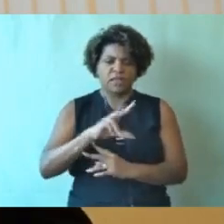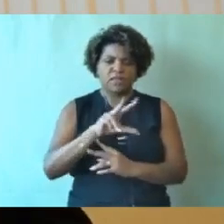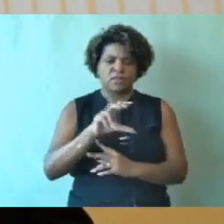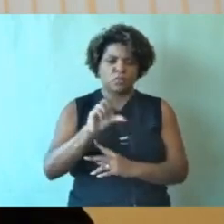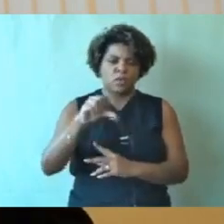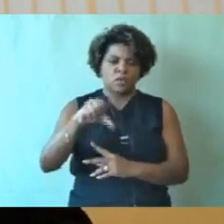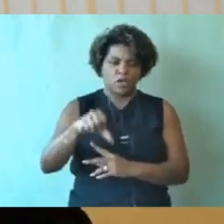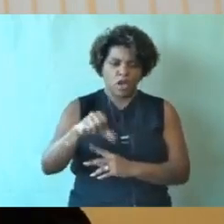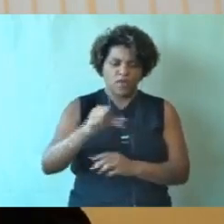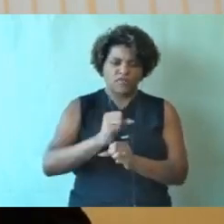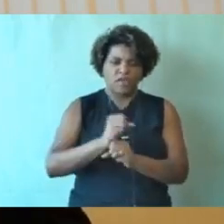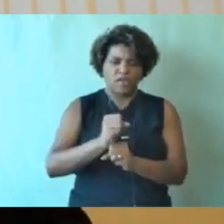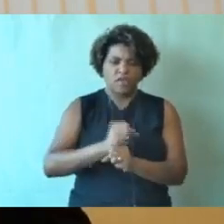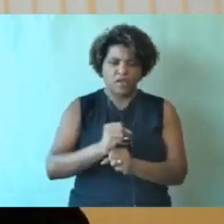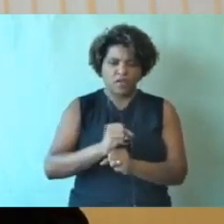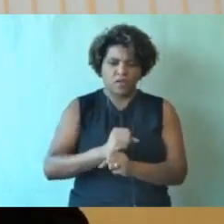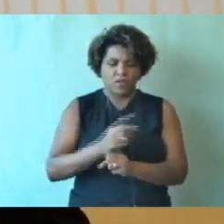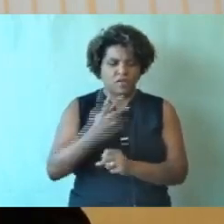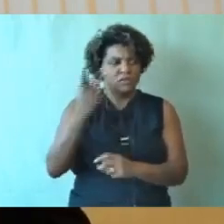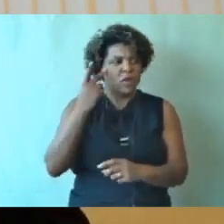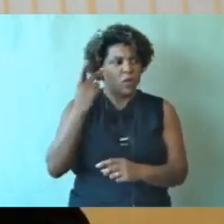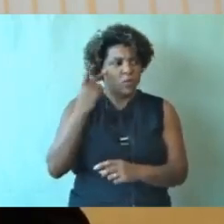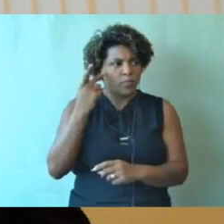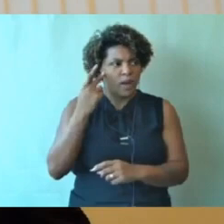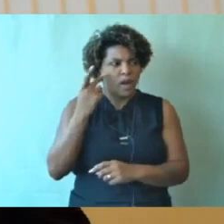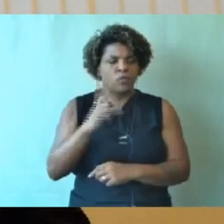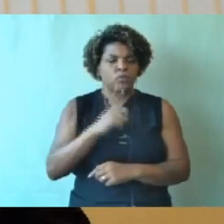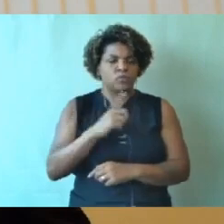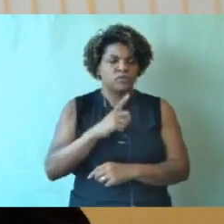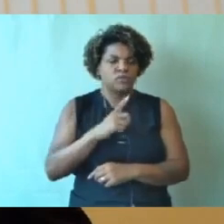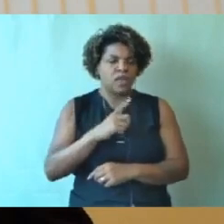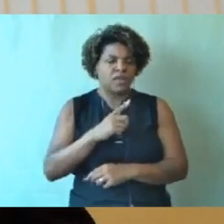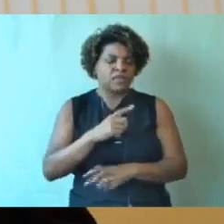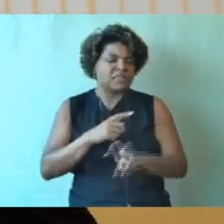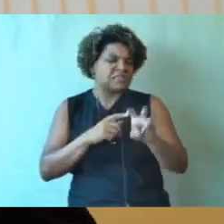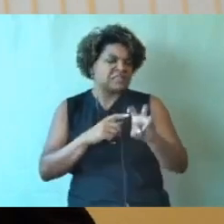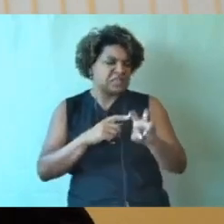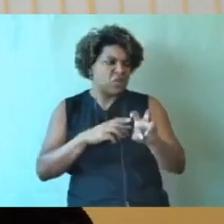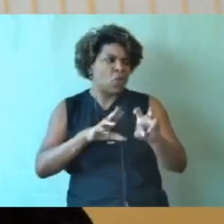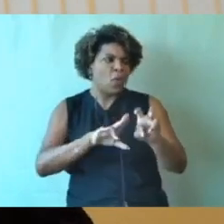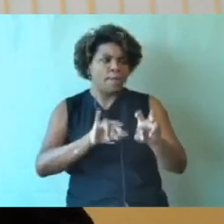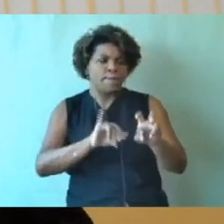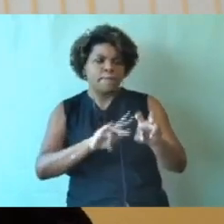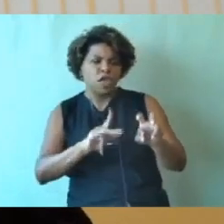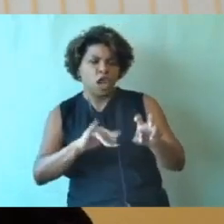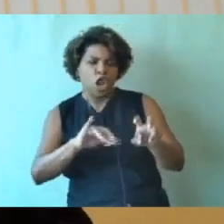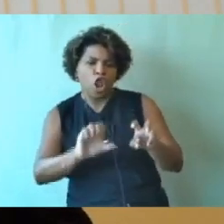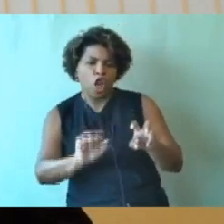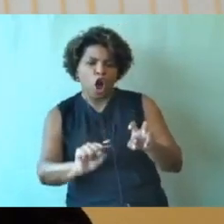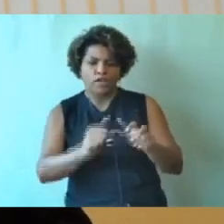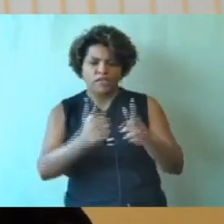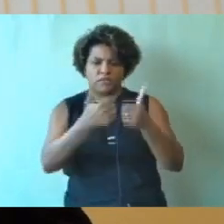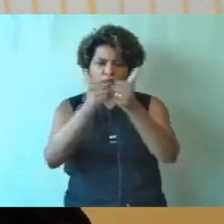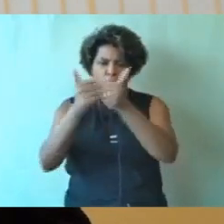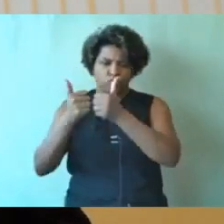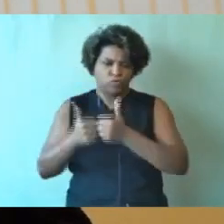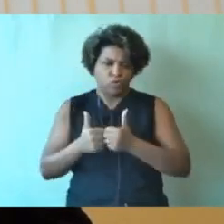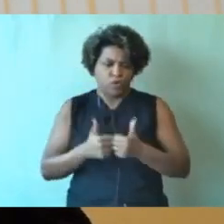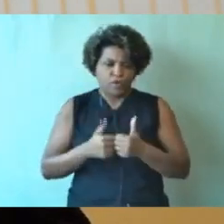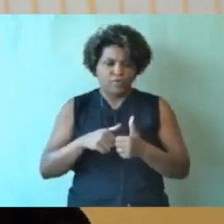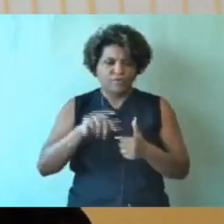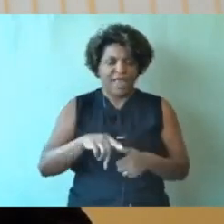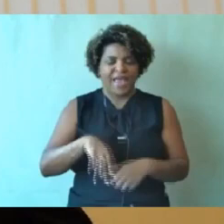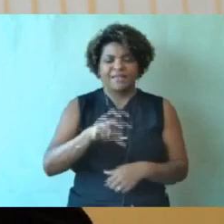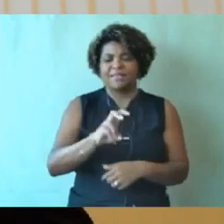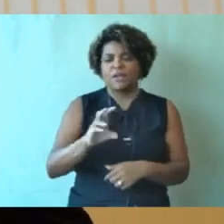ação absurda. São Paulo está pondo 5,5 bilhões no transporte público esse ano, representa 5% do orçamento do